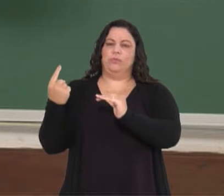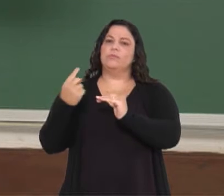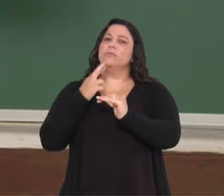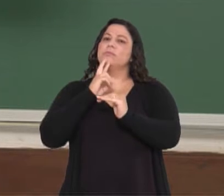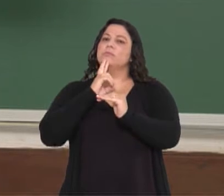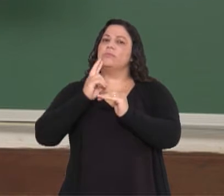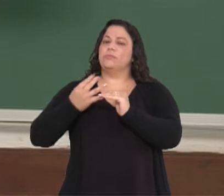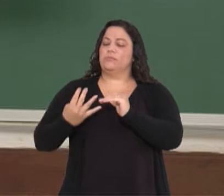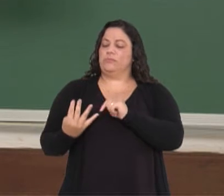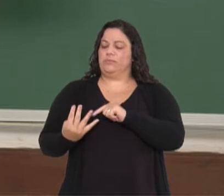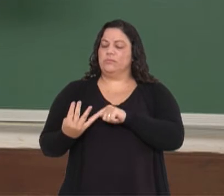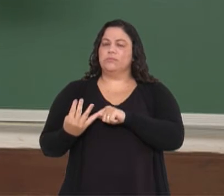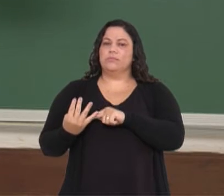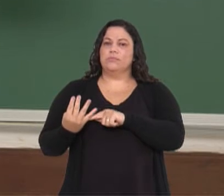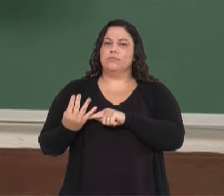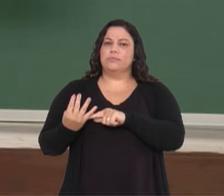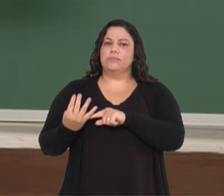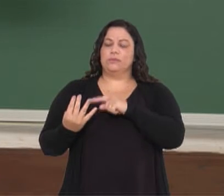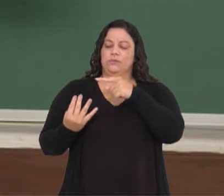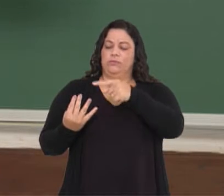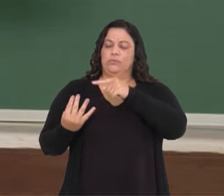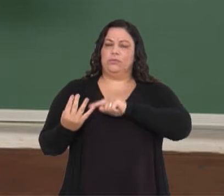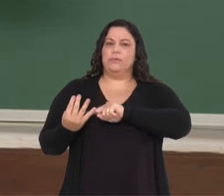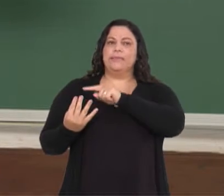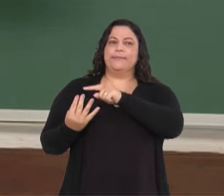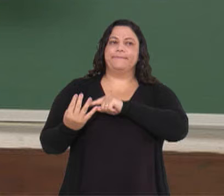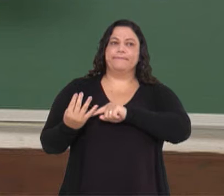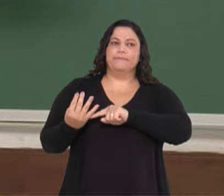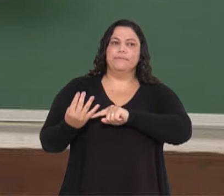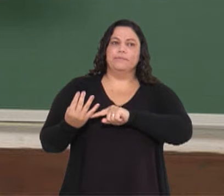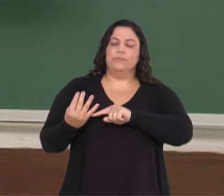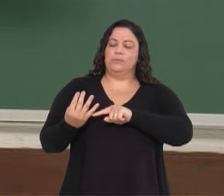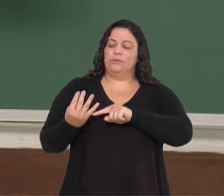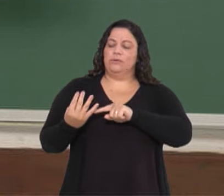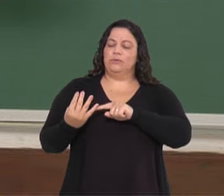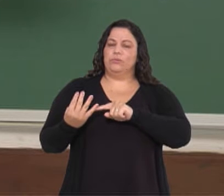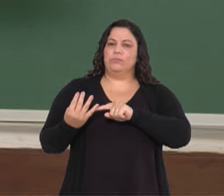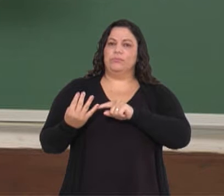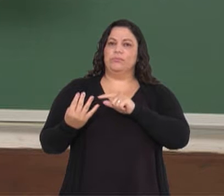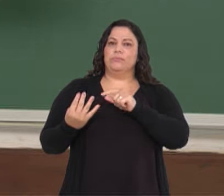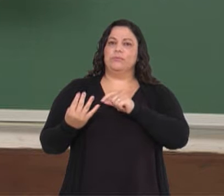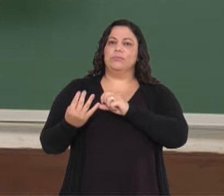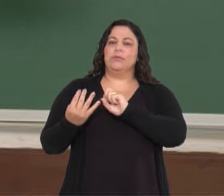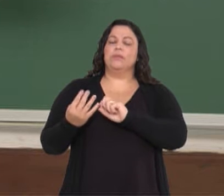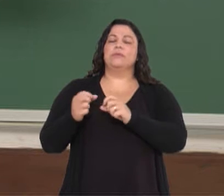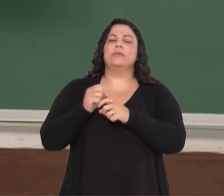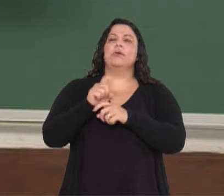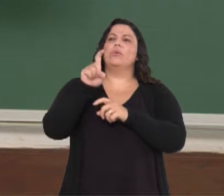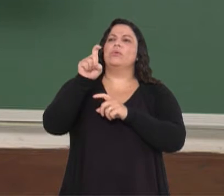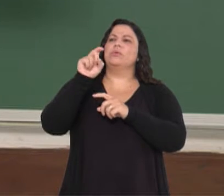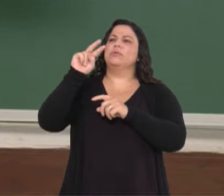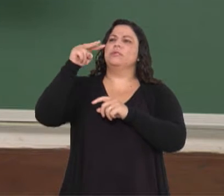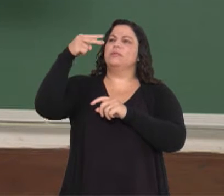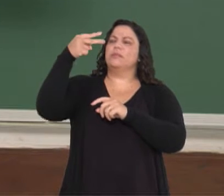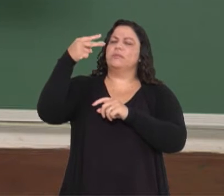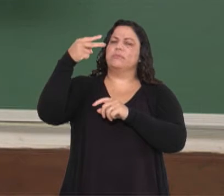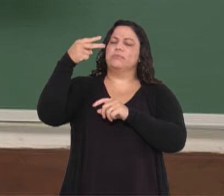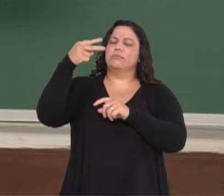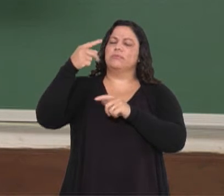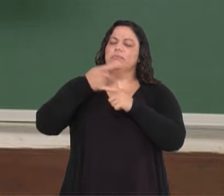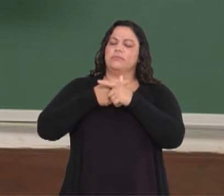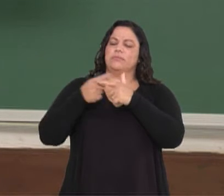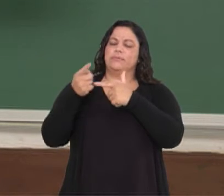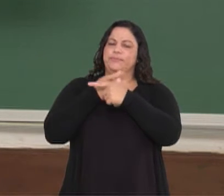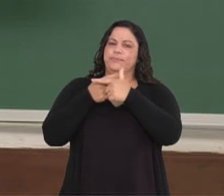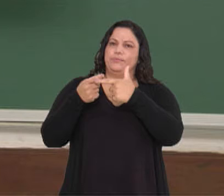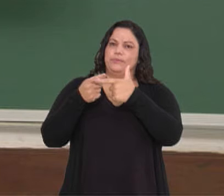X ao cubo é a parte literal daqui. X ao quadrado é a parte literal do nosso divisor. Dividindo x ao